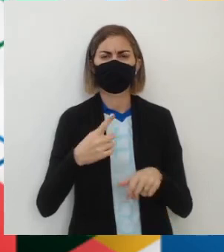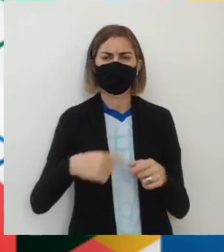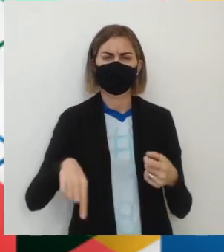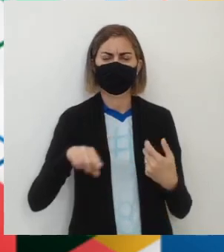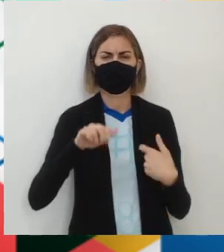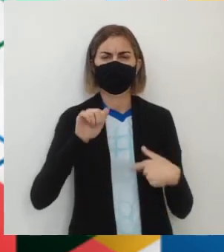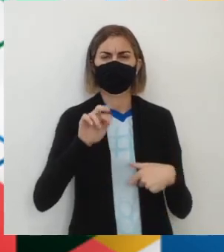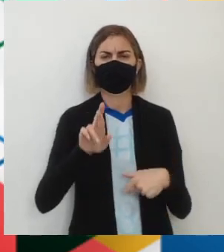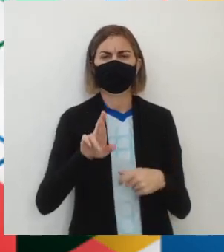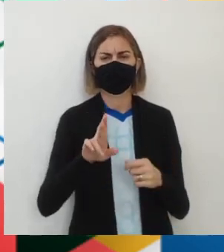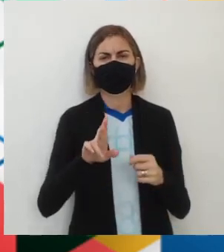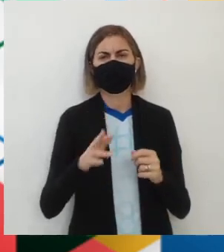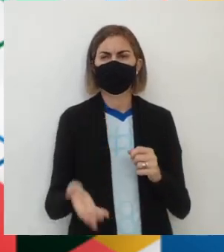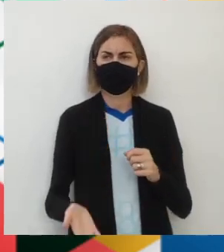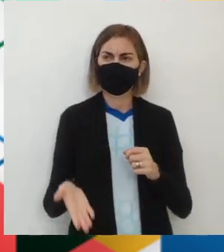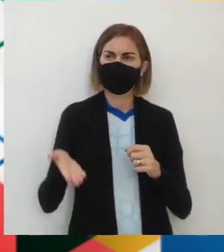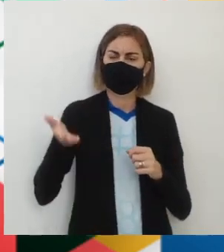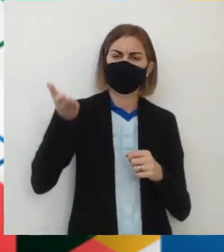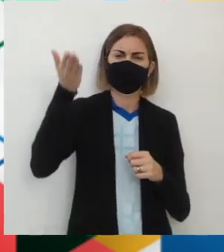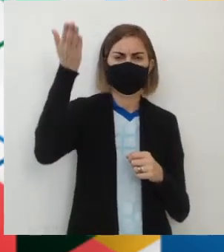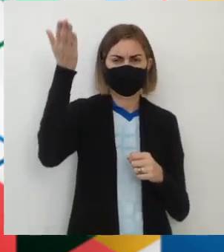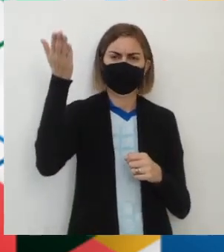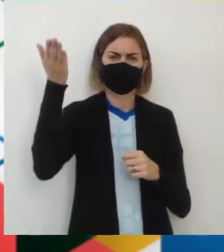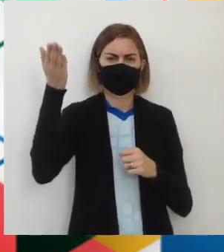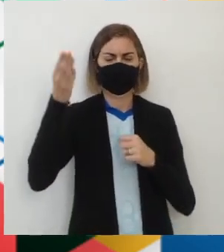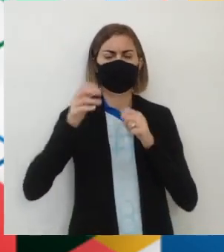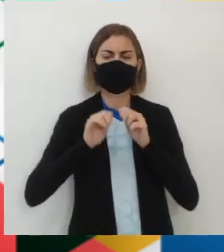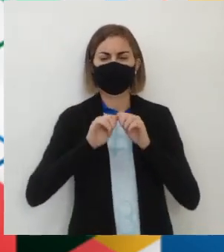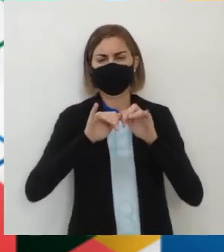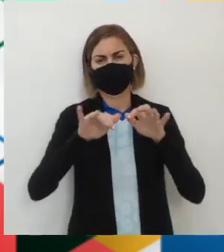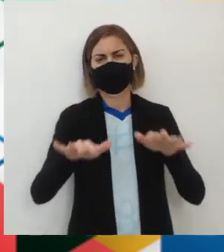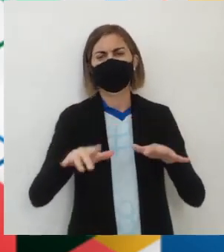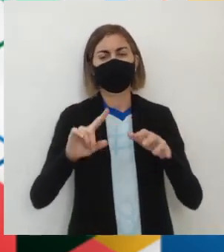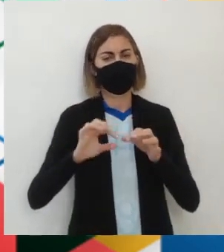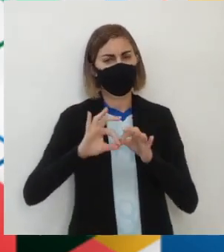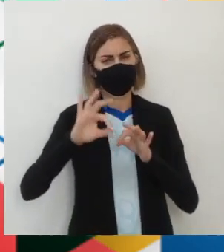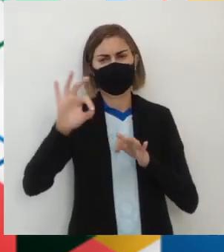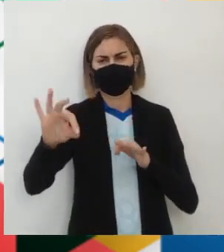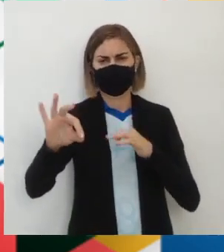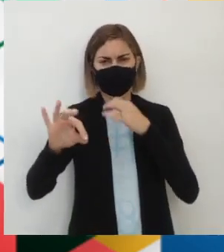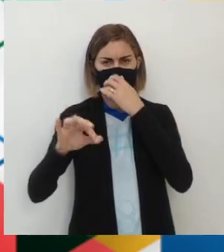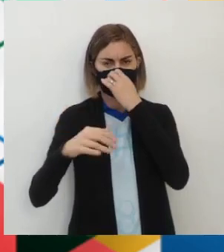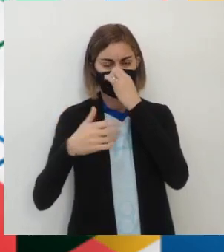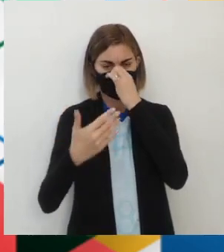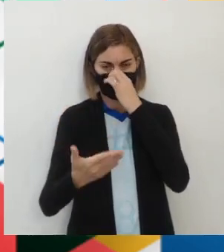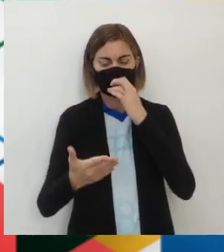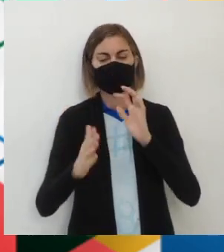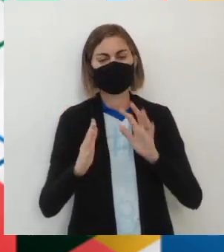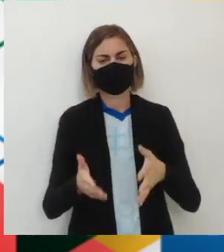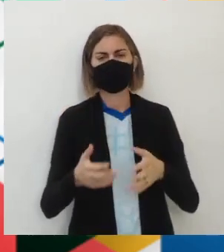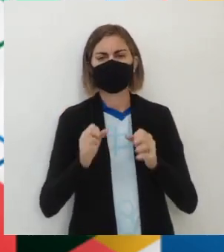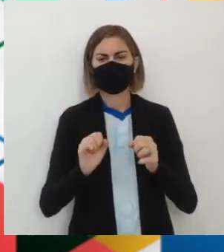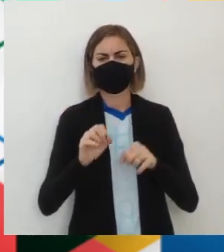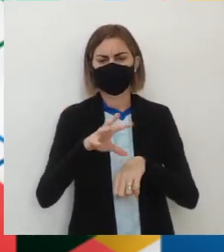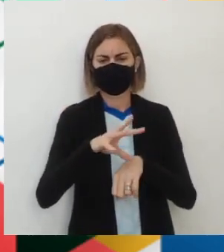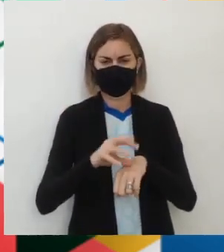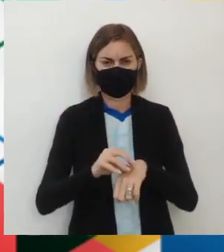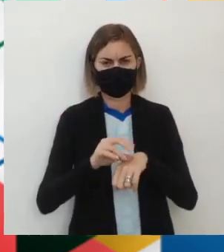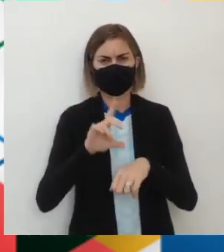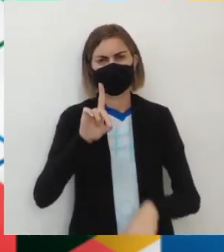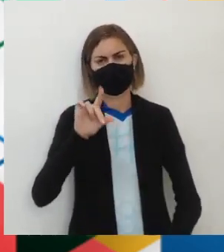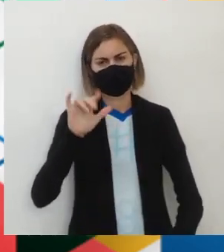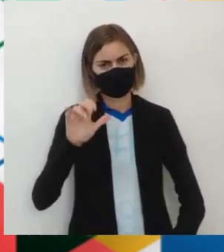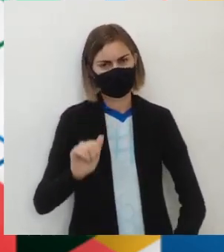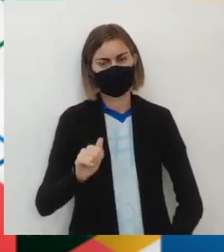no ar, ele vai subir. Então, ele vai se dissipar e ir para longe da gente. Então, a gente já pode pegar essa dica, tá